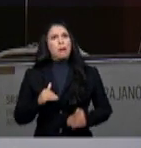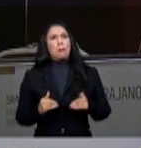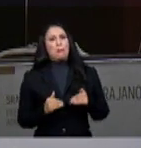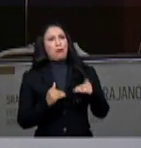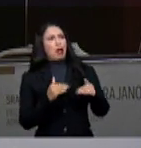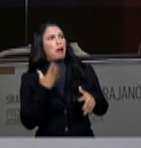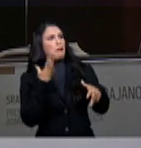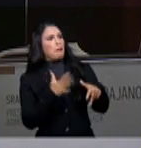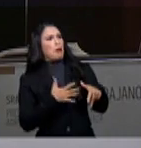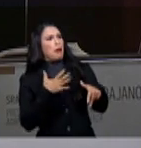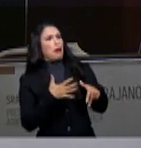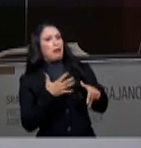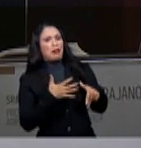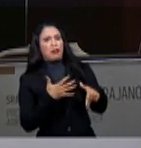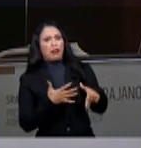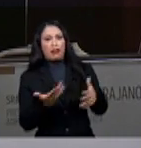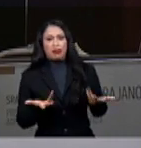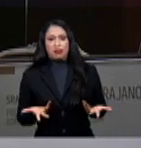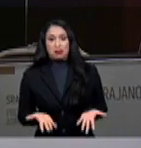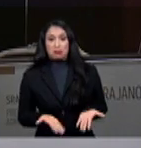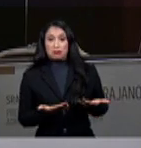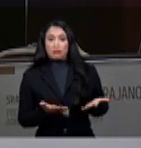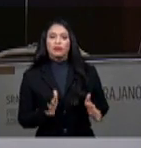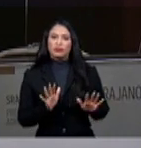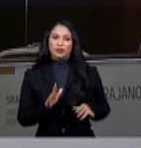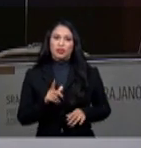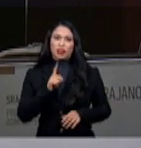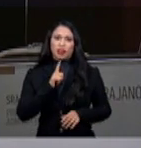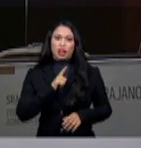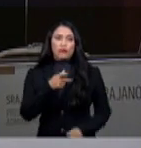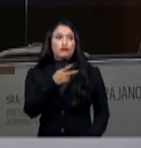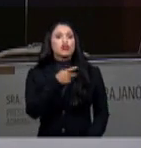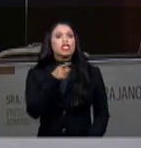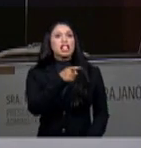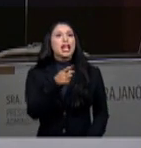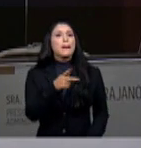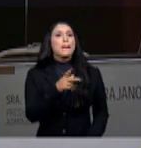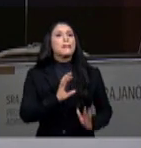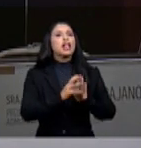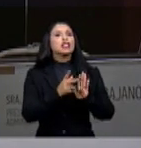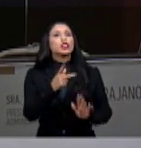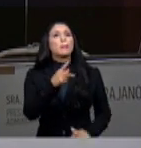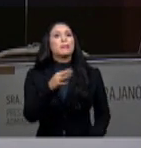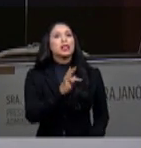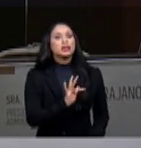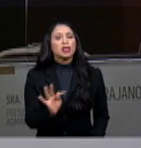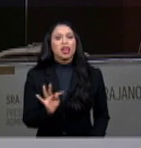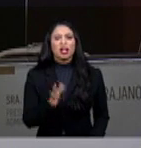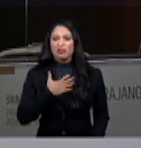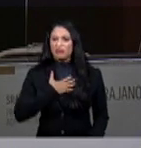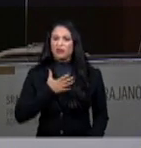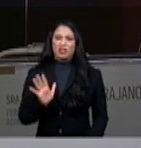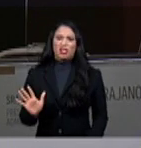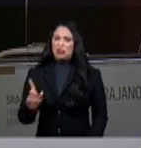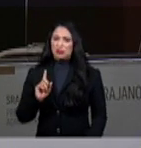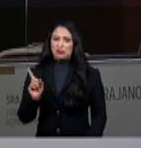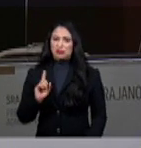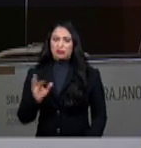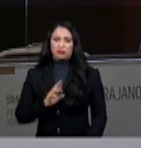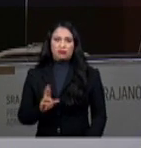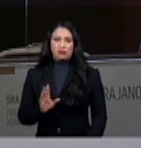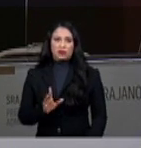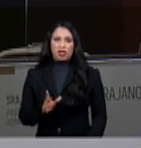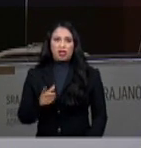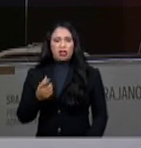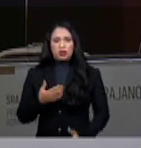isso eu tive numa palestra total né temos que fala CPT você não sei o quê mas eu também não gosto de ser muito modificado Eu